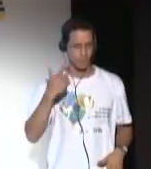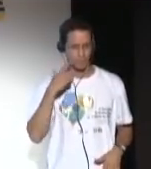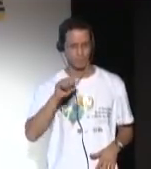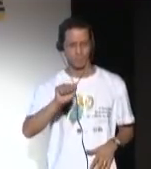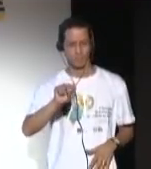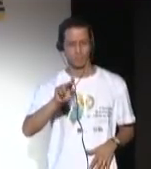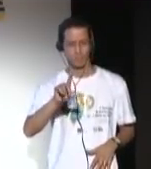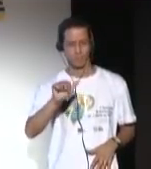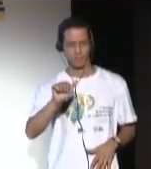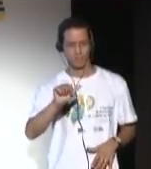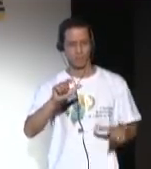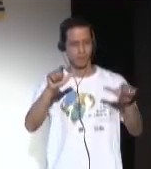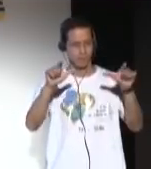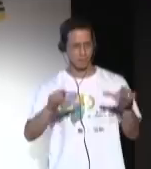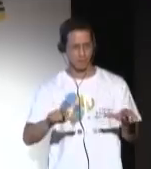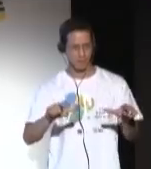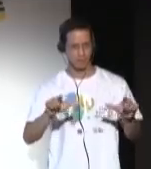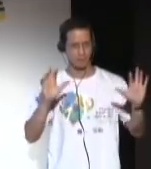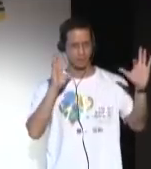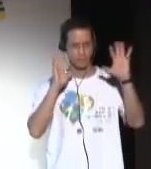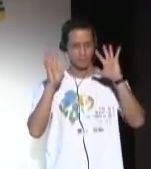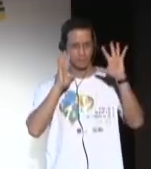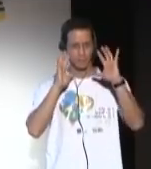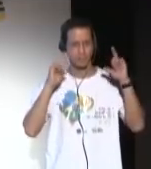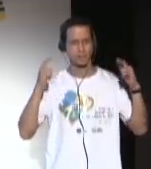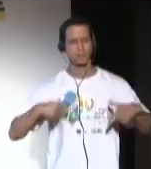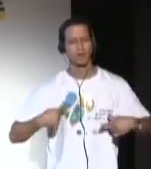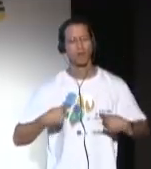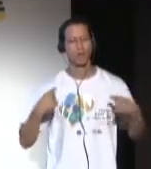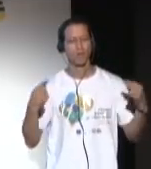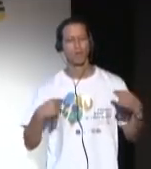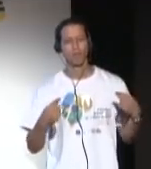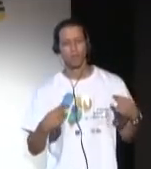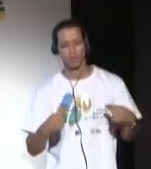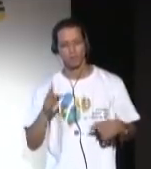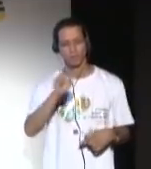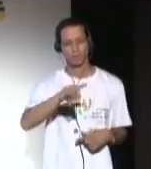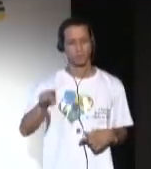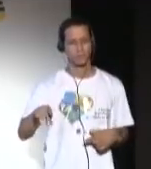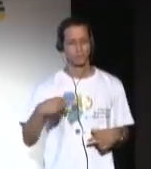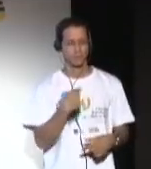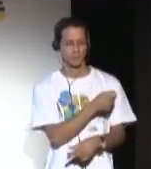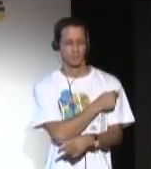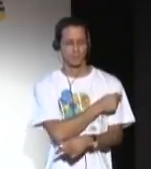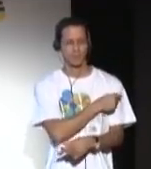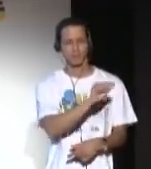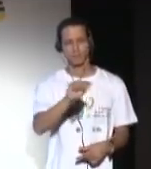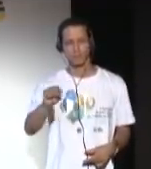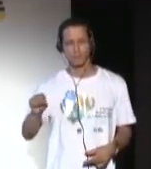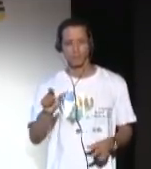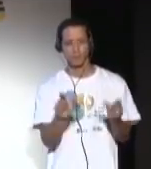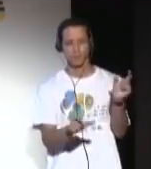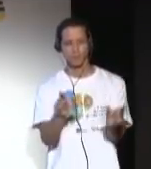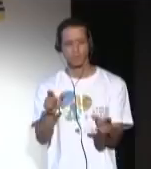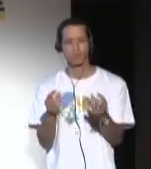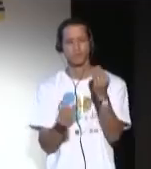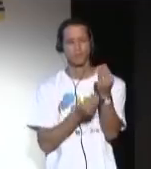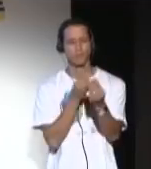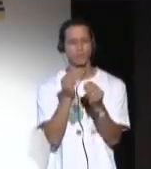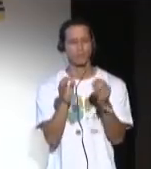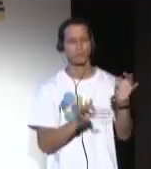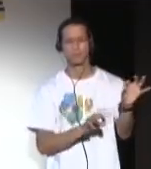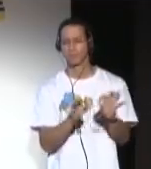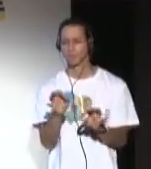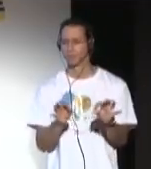aula, você precisa pensar onde você está como professor, onde os alunos estão enquanto alunos e como podemos